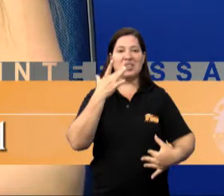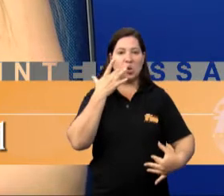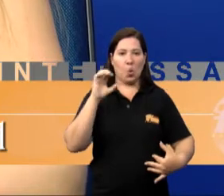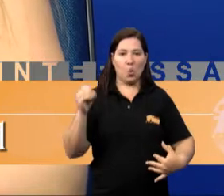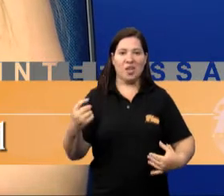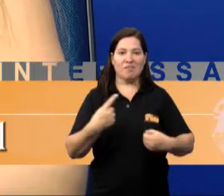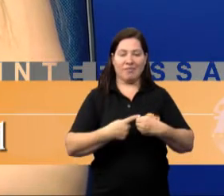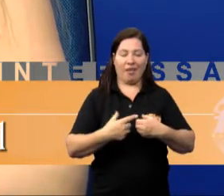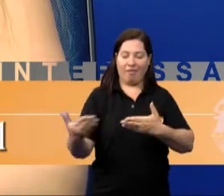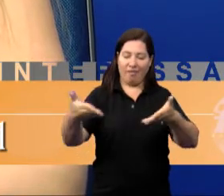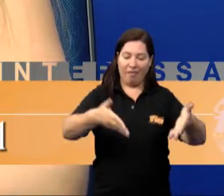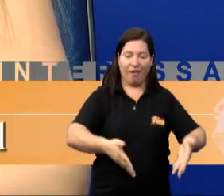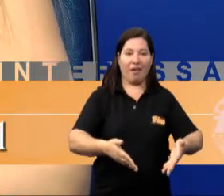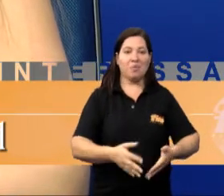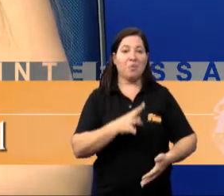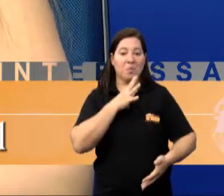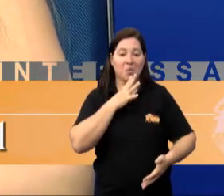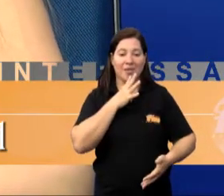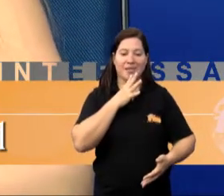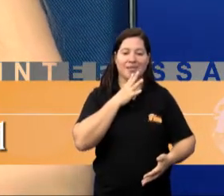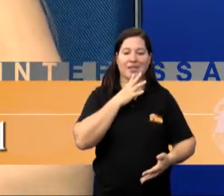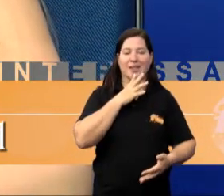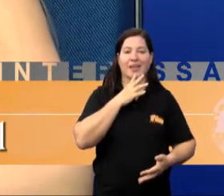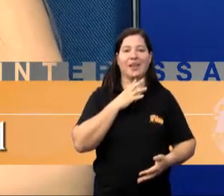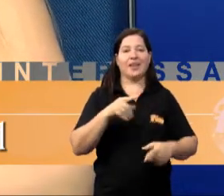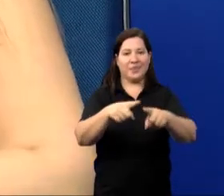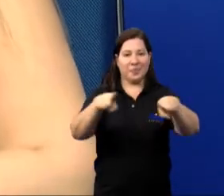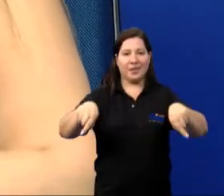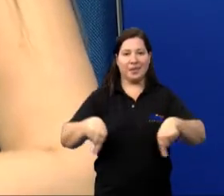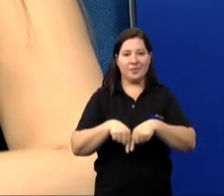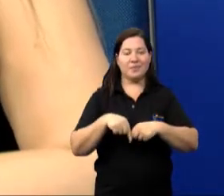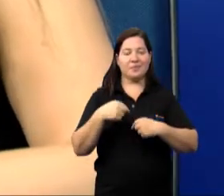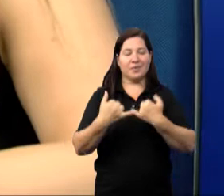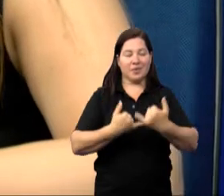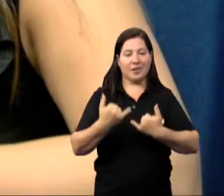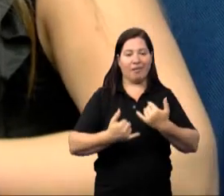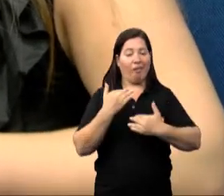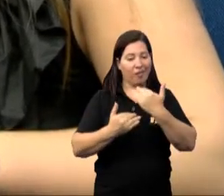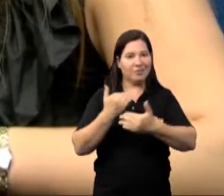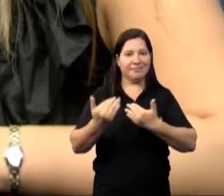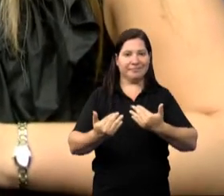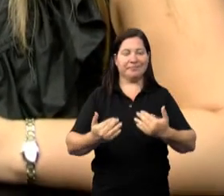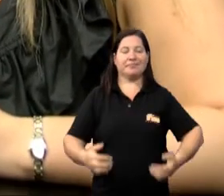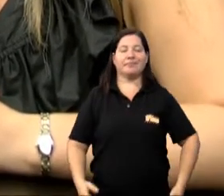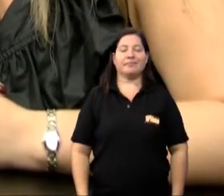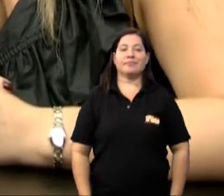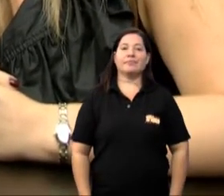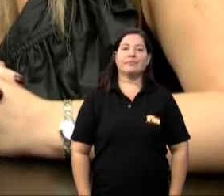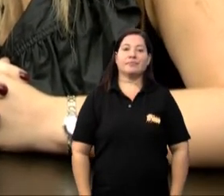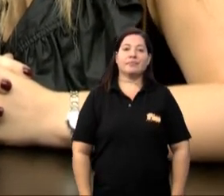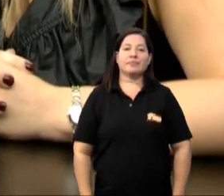outras cidades da região, né? E ainda estamos em processo de andamento. Lembrando aqui